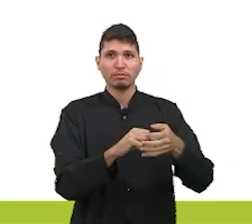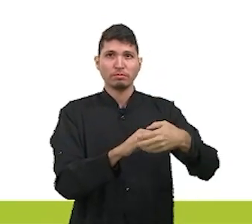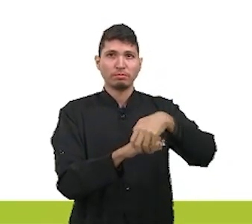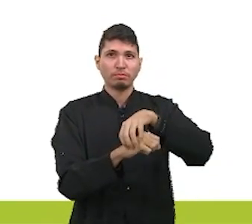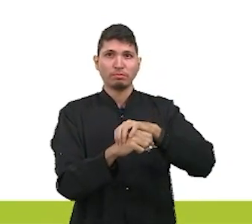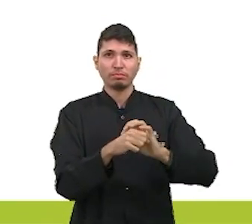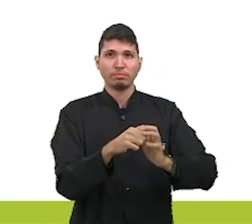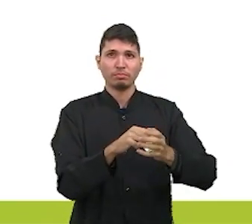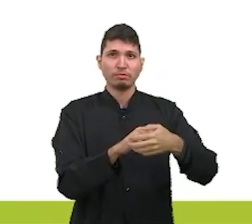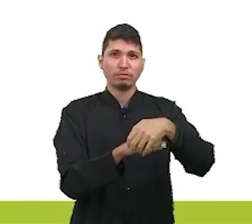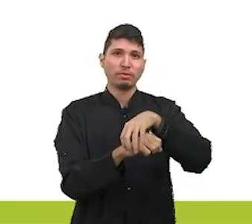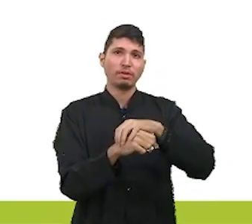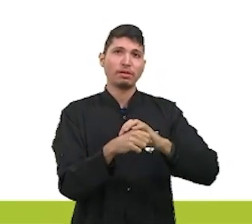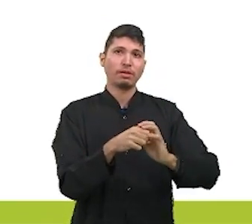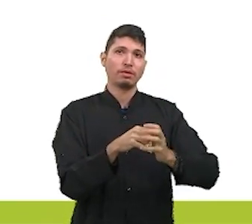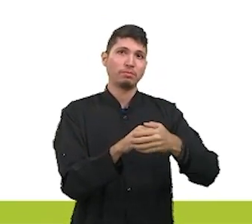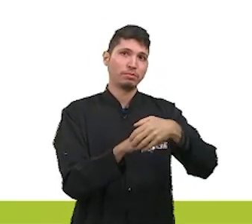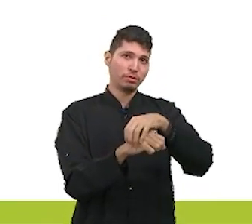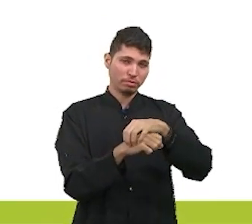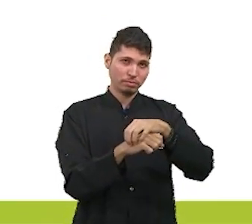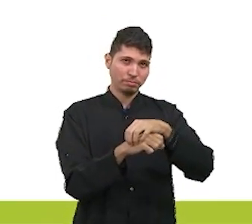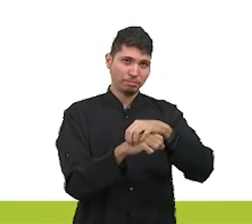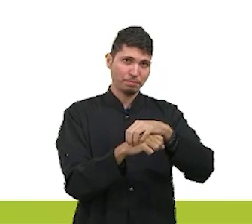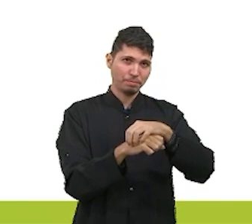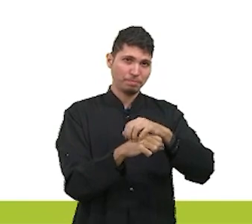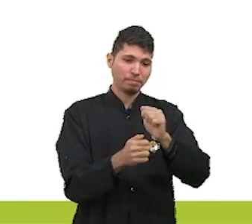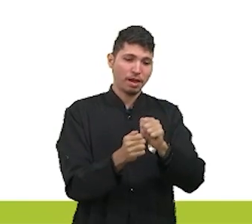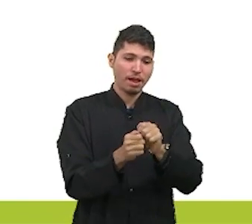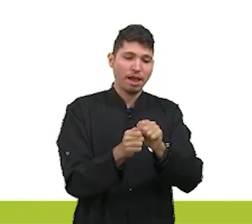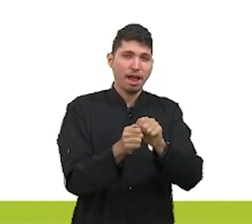molécula apolar.